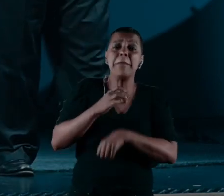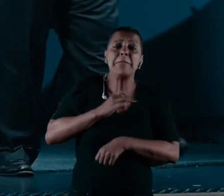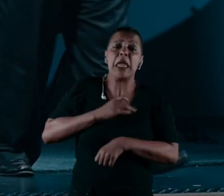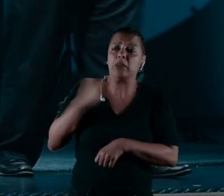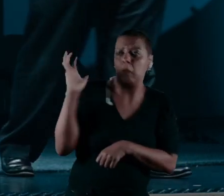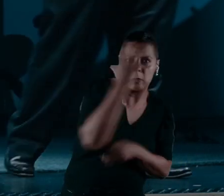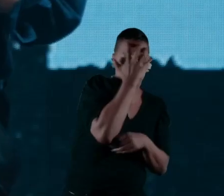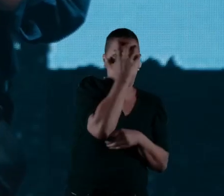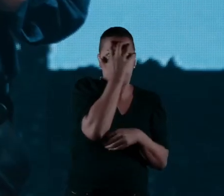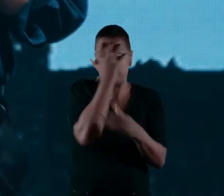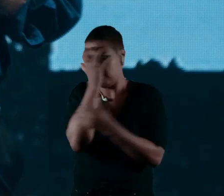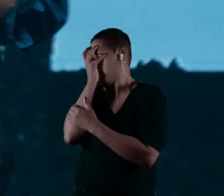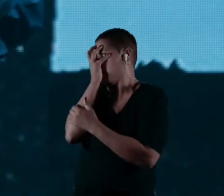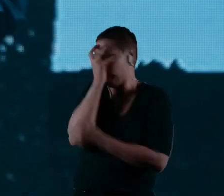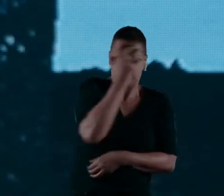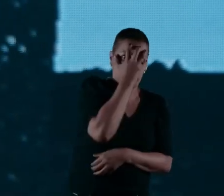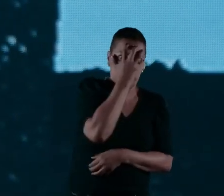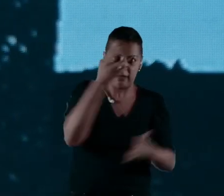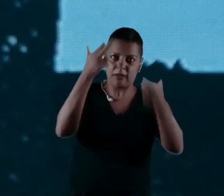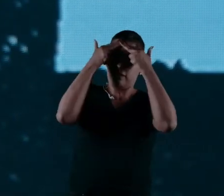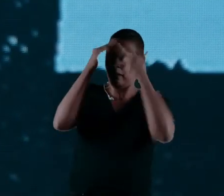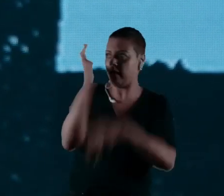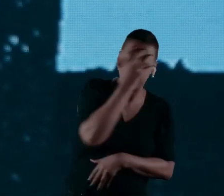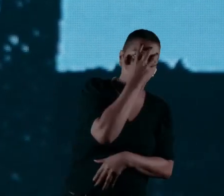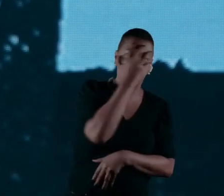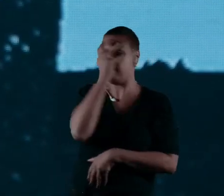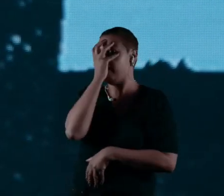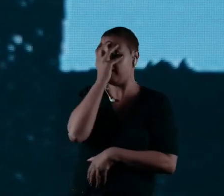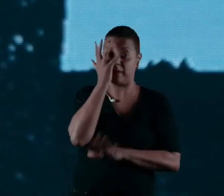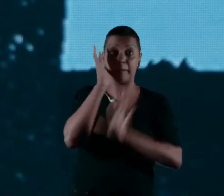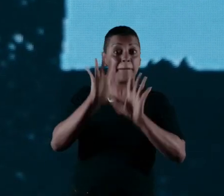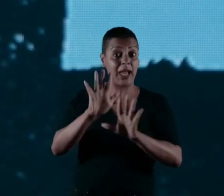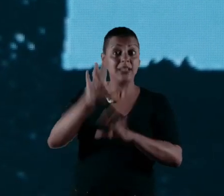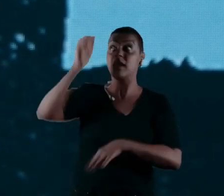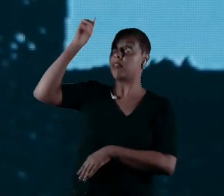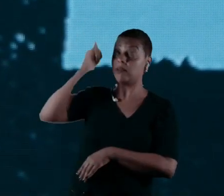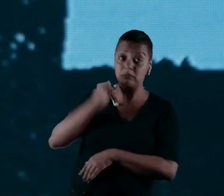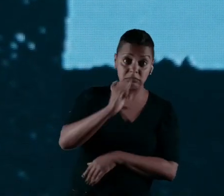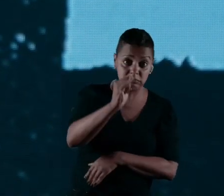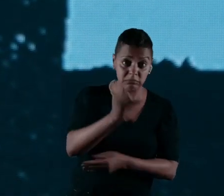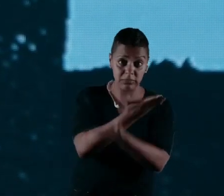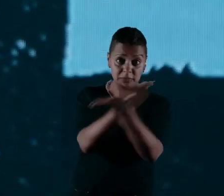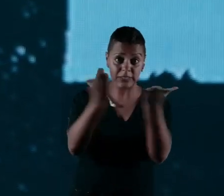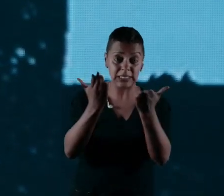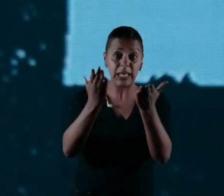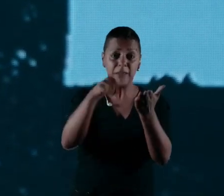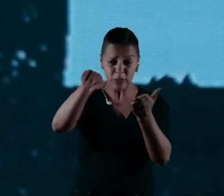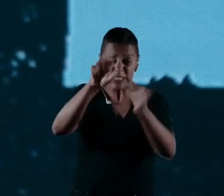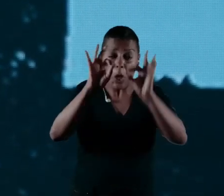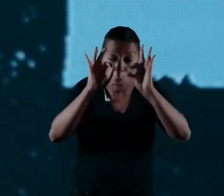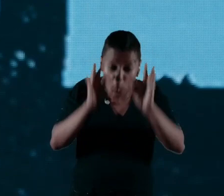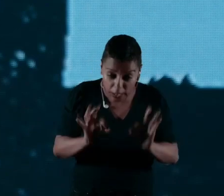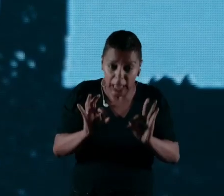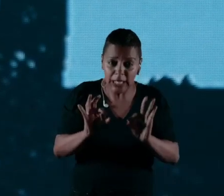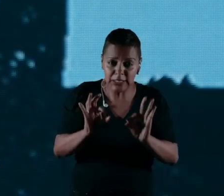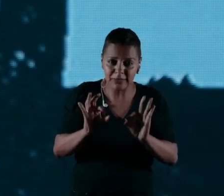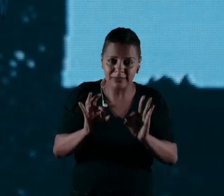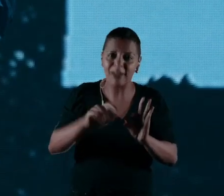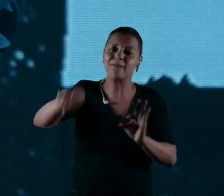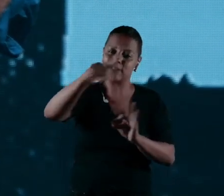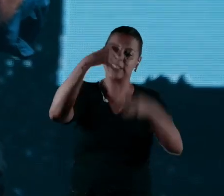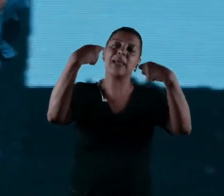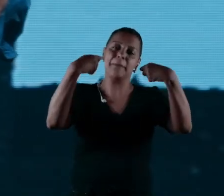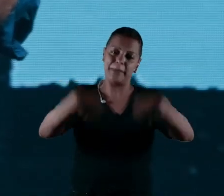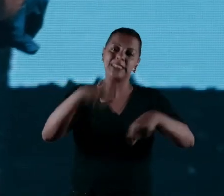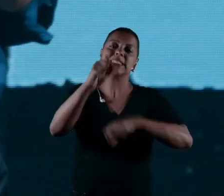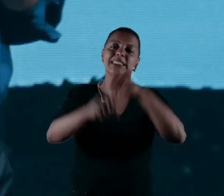feridas. Mas Deus está dizendo para você, tudo que é honesto, seja o